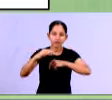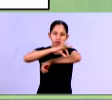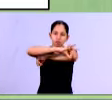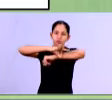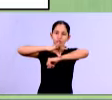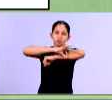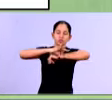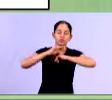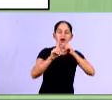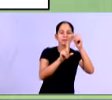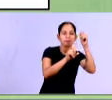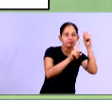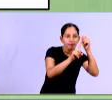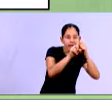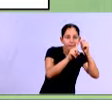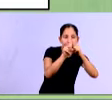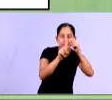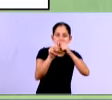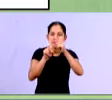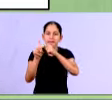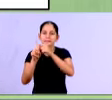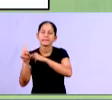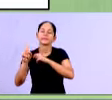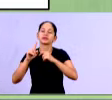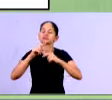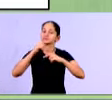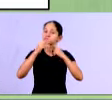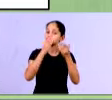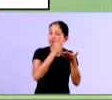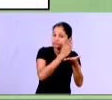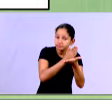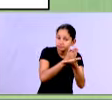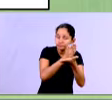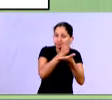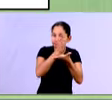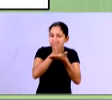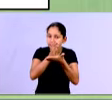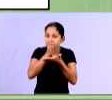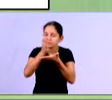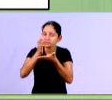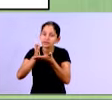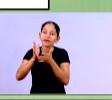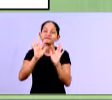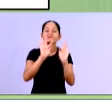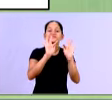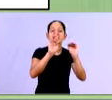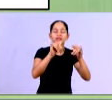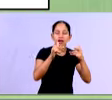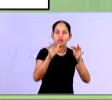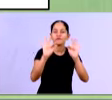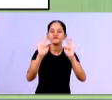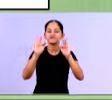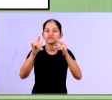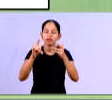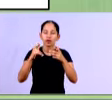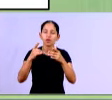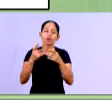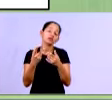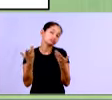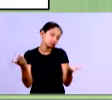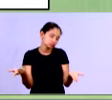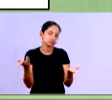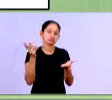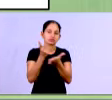de cada período? Observe que ele fala de cada período. A final de cada período, olha só, período mês 0 ao